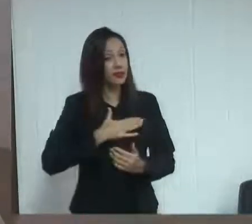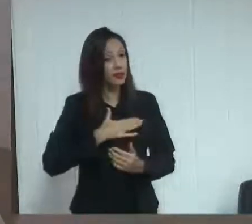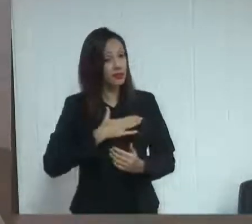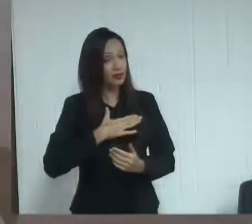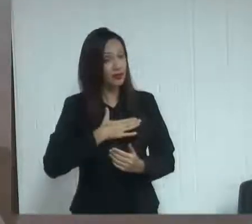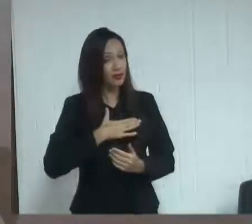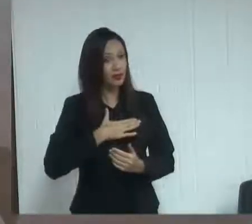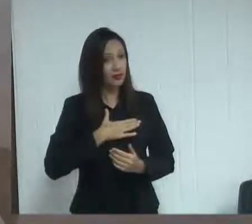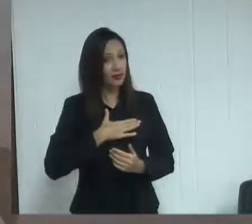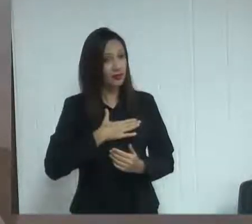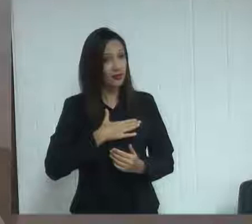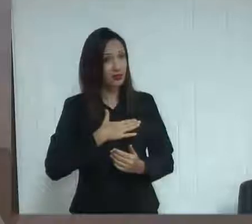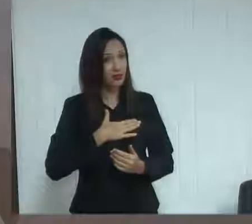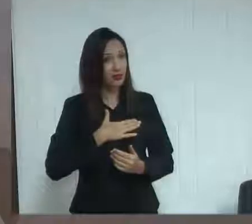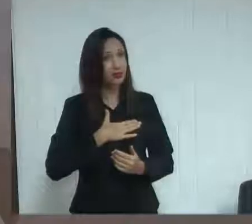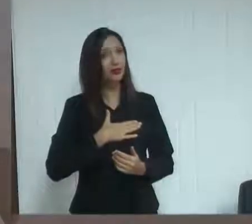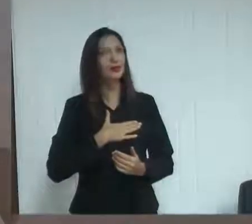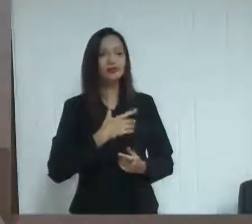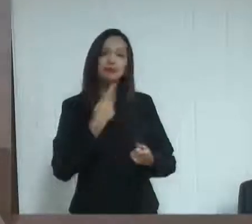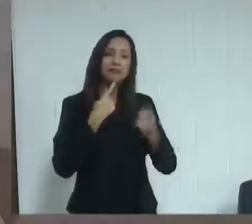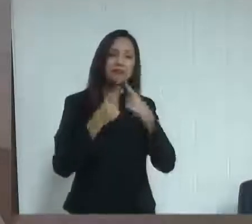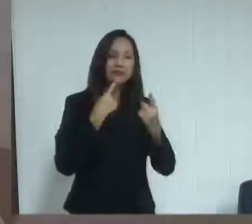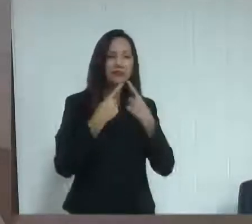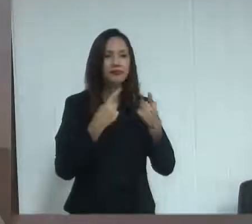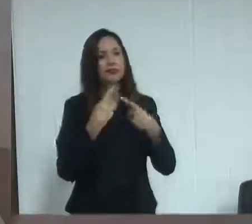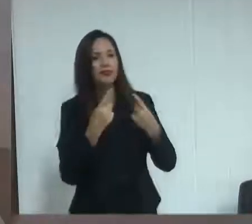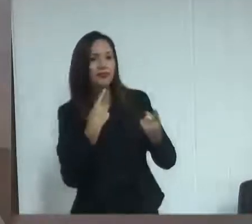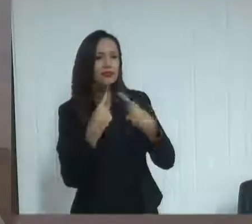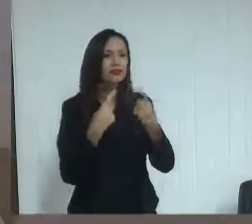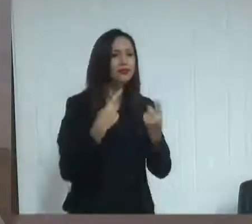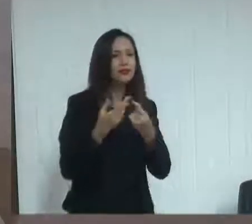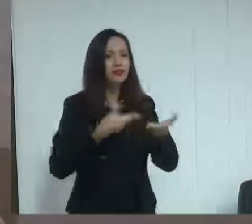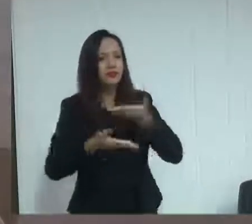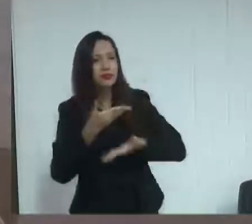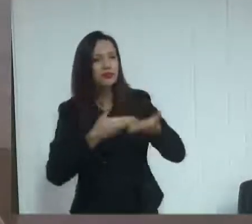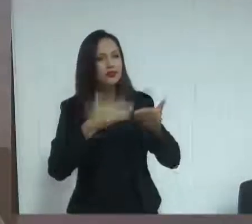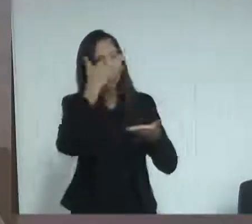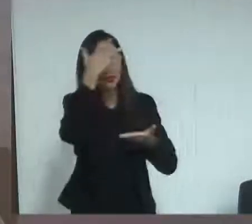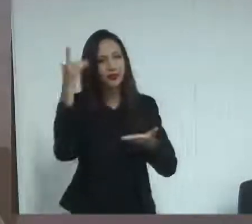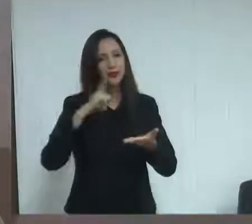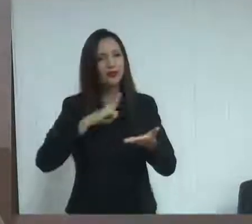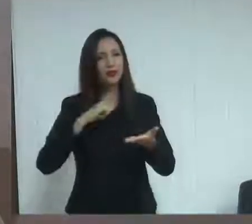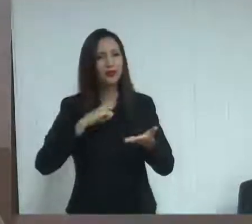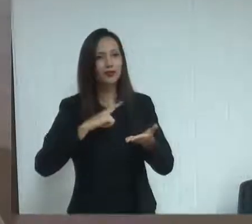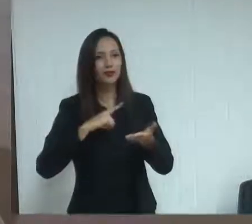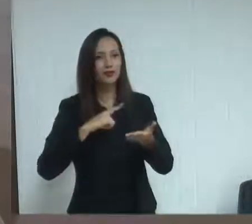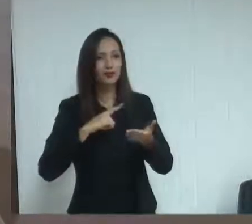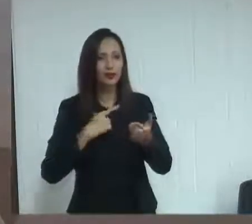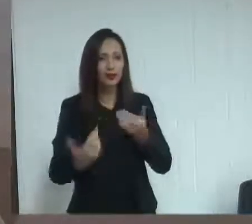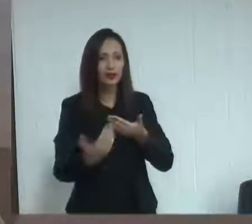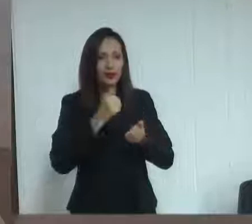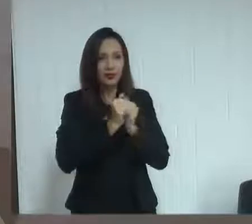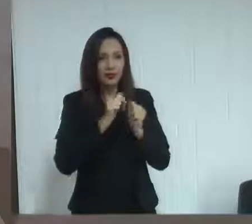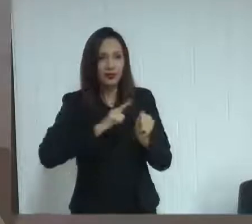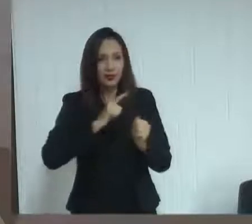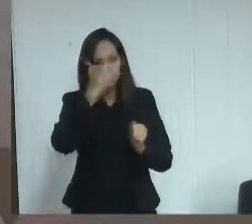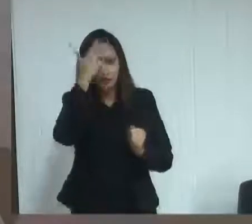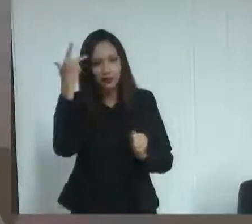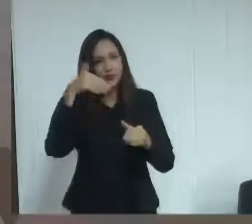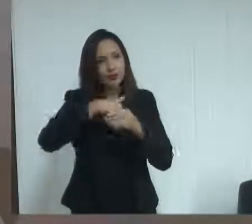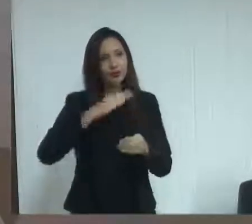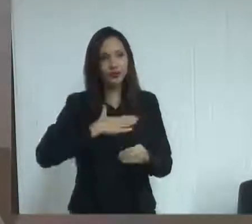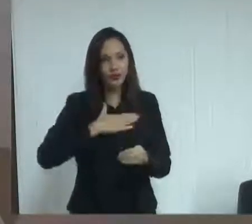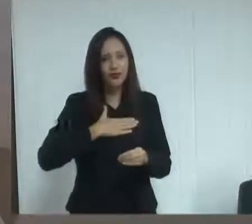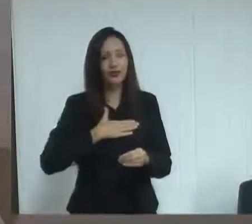fiz uma enquete, como sempre eu faço, junto aos meus leitores, perguntando como eu devo votar. Então,